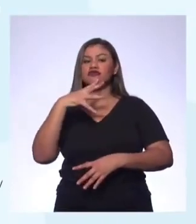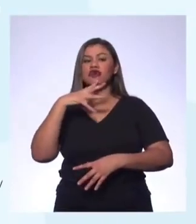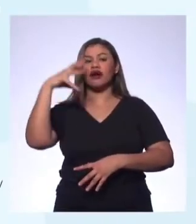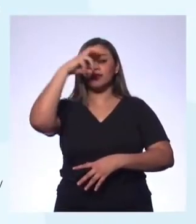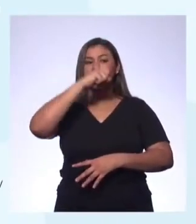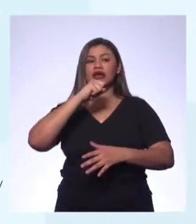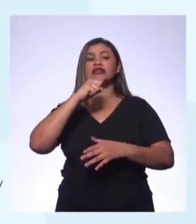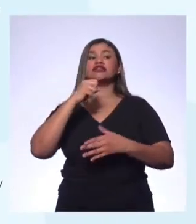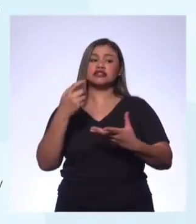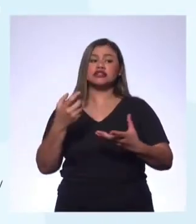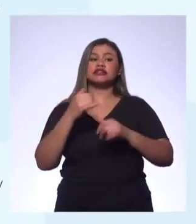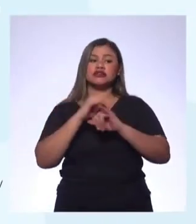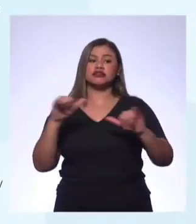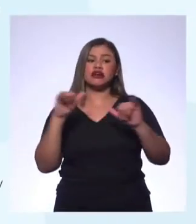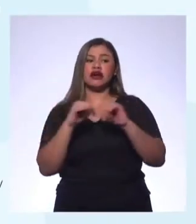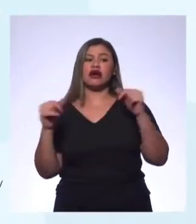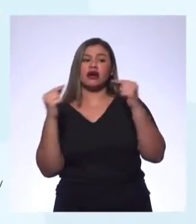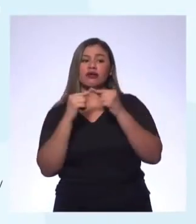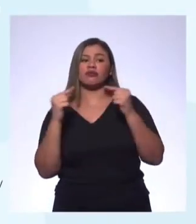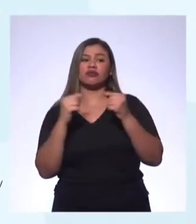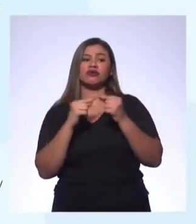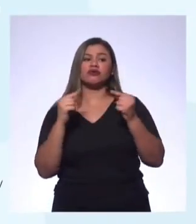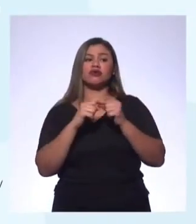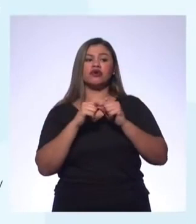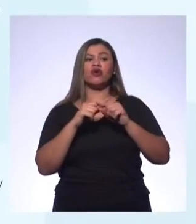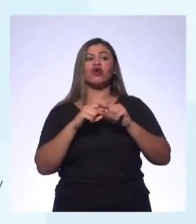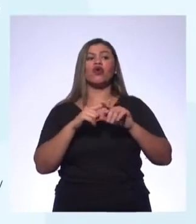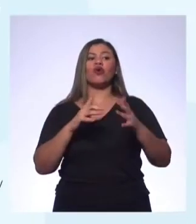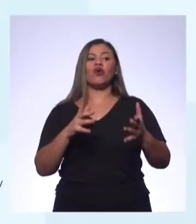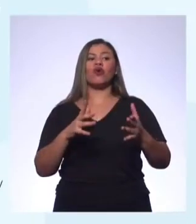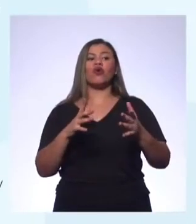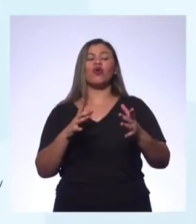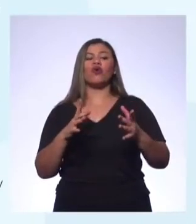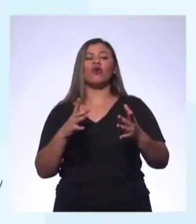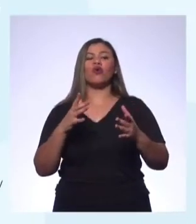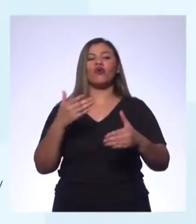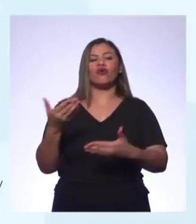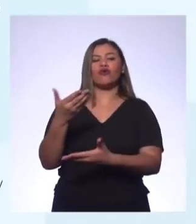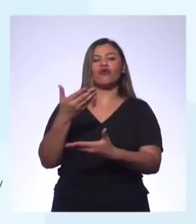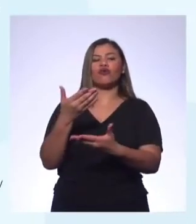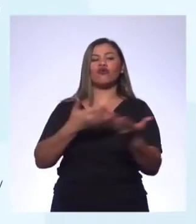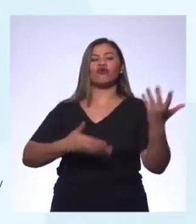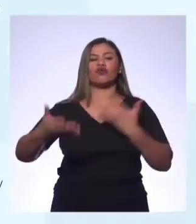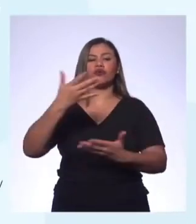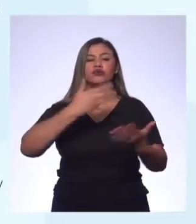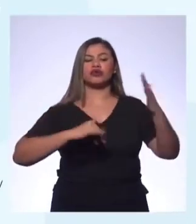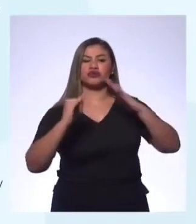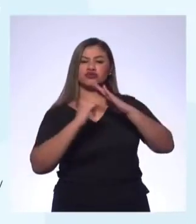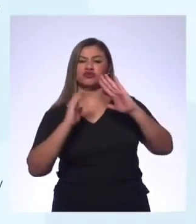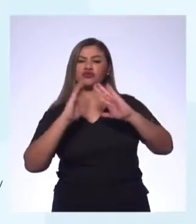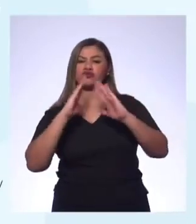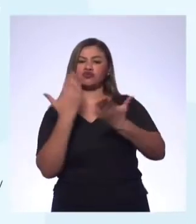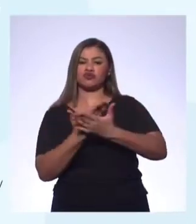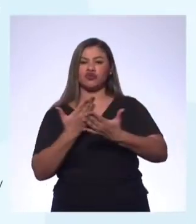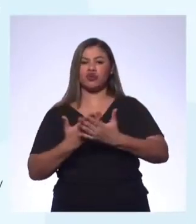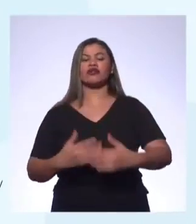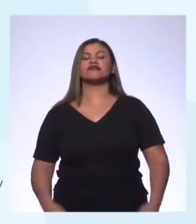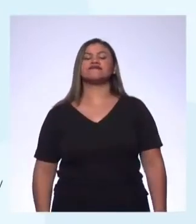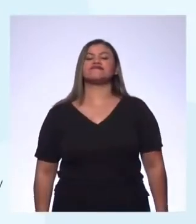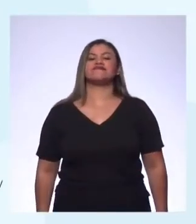se apropriem e o divulguem, contribuindo para o harmônico funcionamento das instituições escolares.